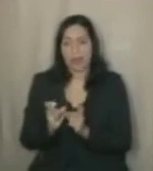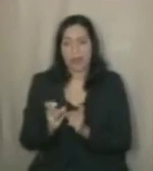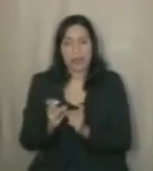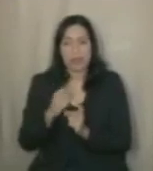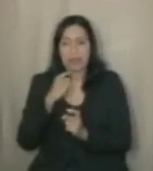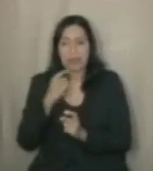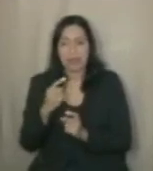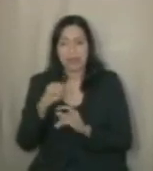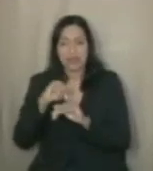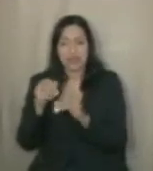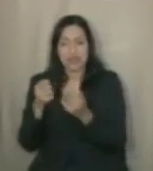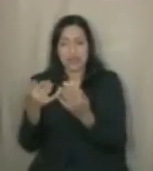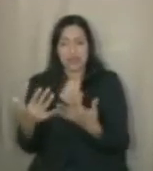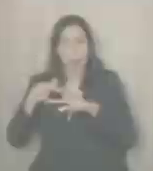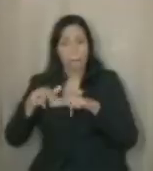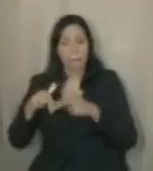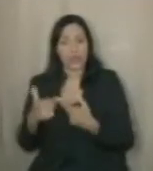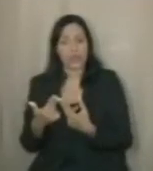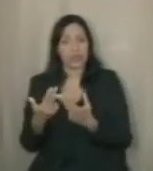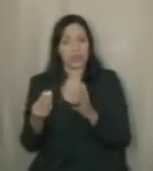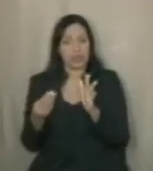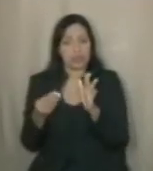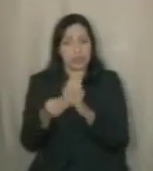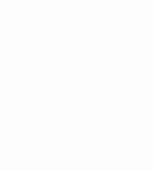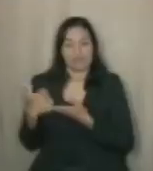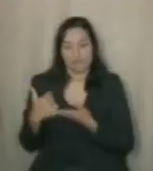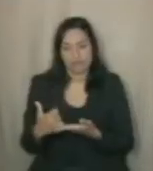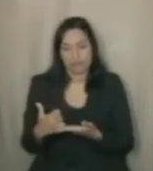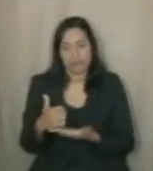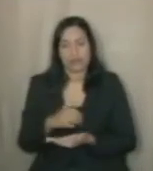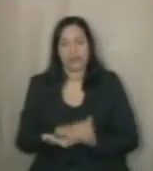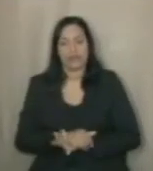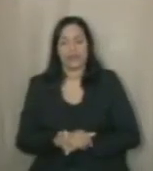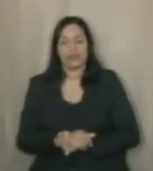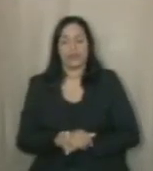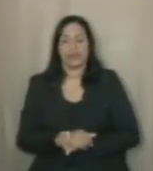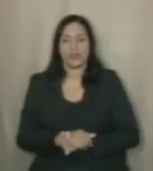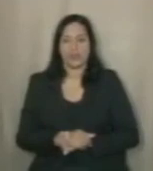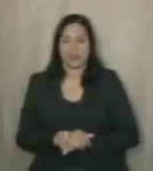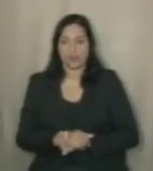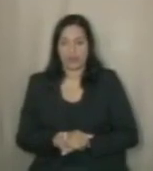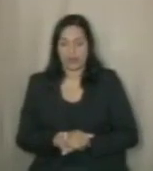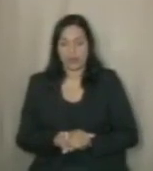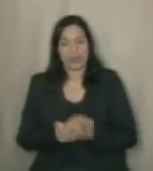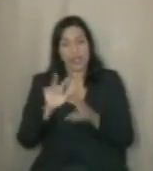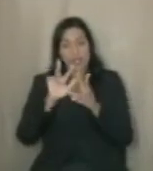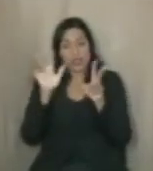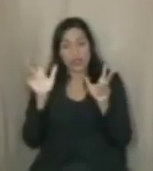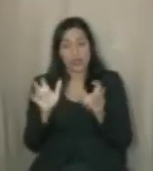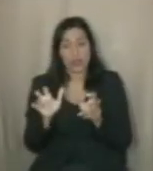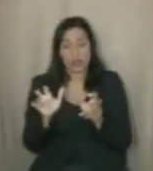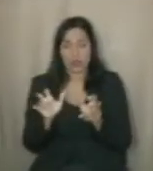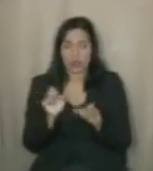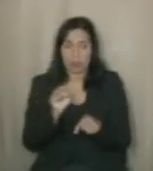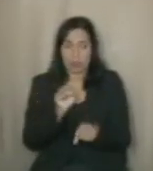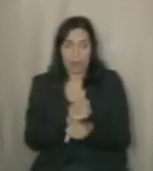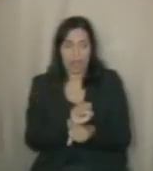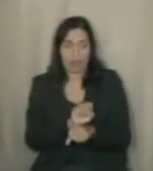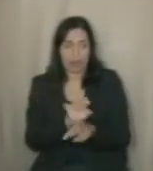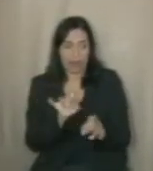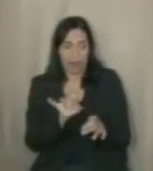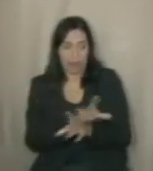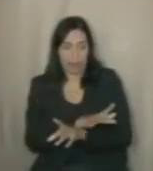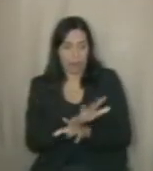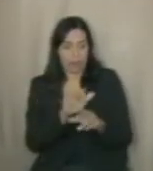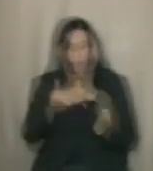justificar o motivo pelo qual não esteve presente e dizer que esse assunto não pode se encerrar Na audiência pública que